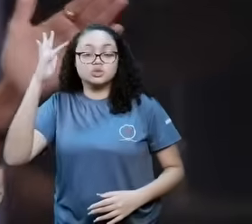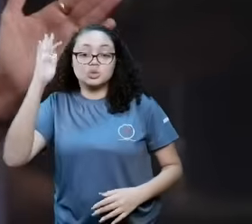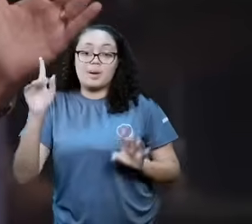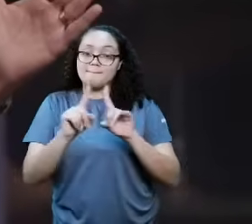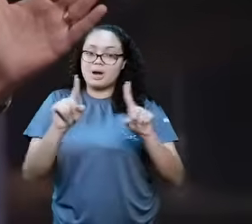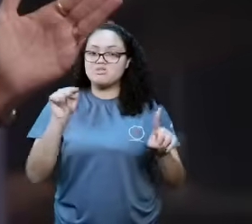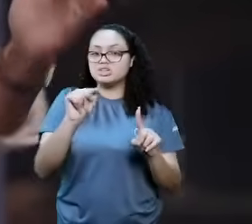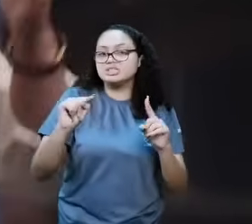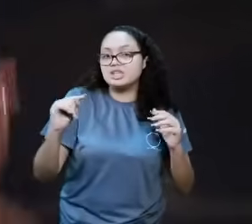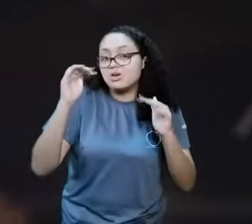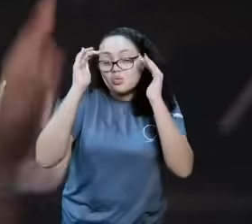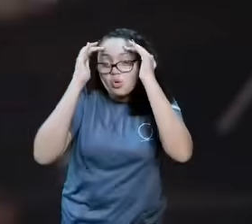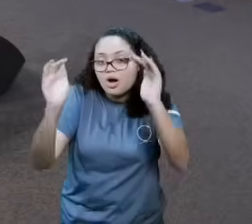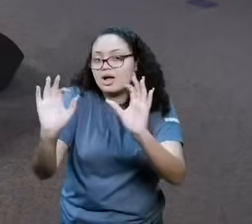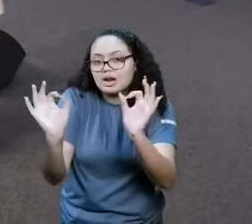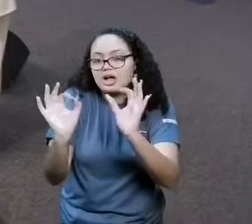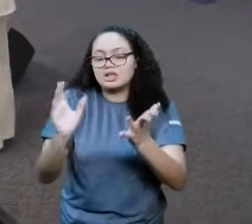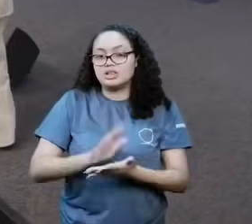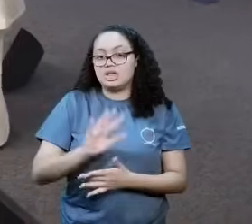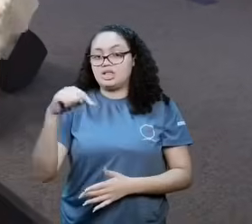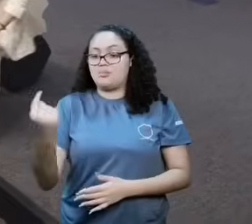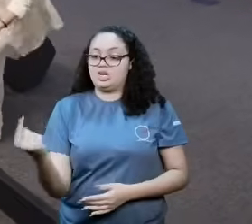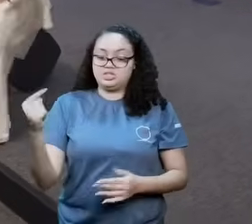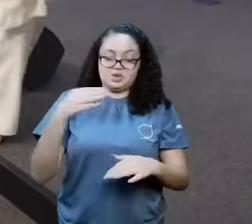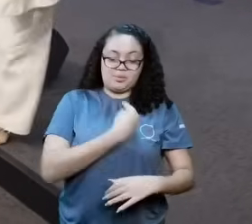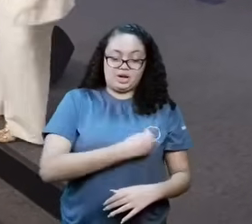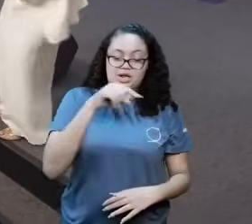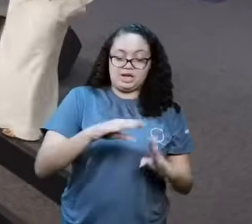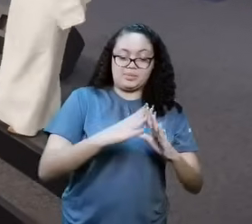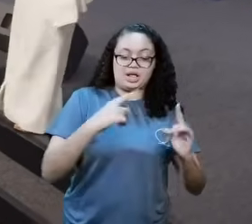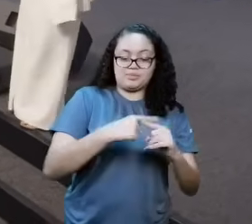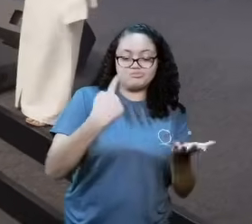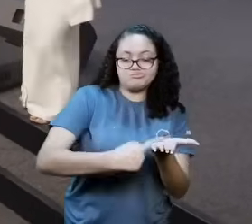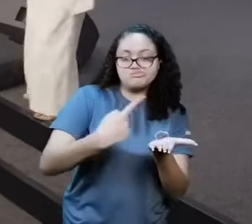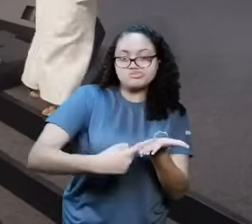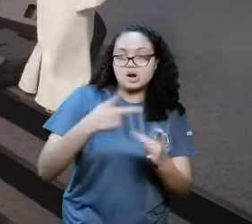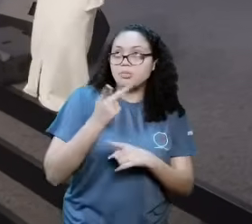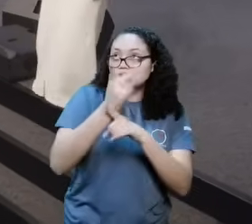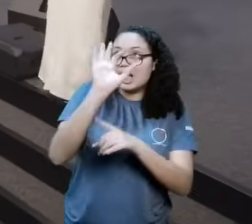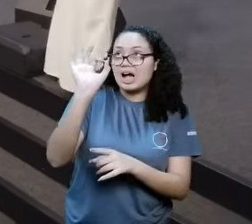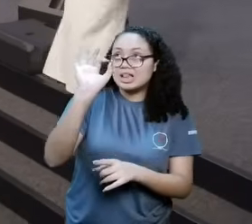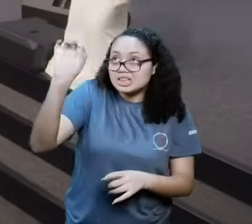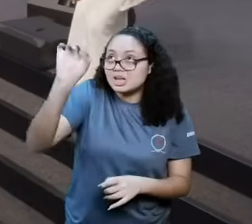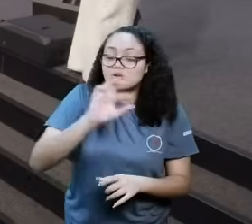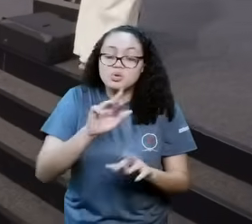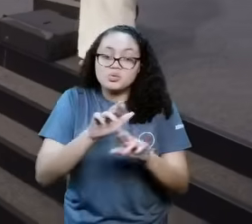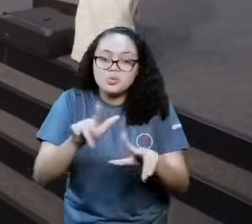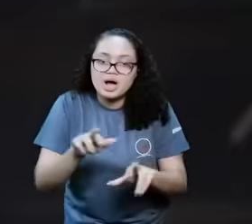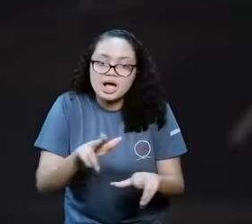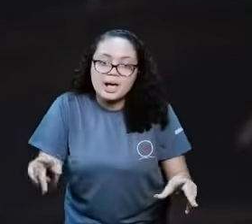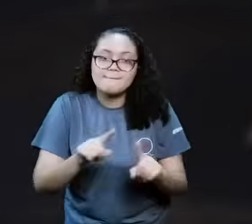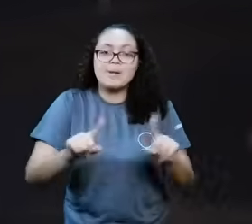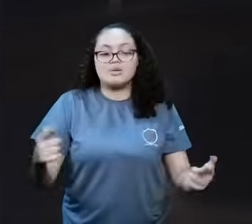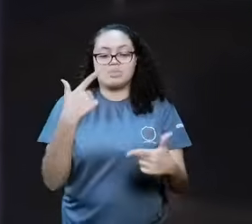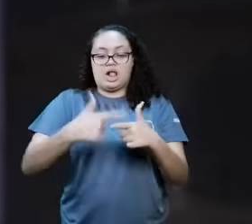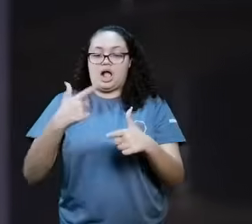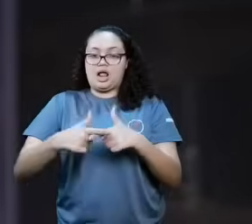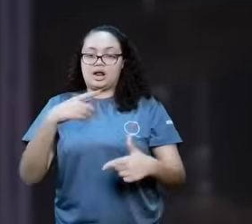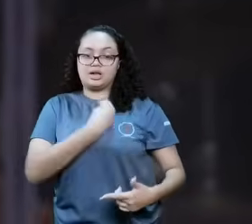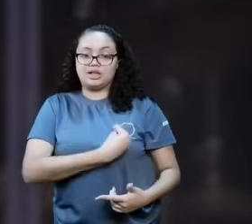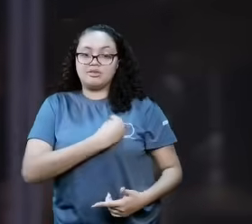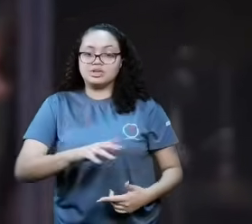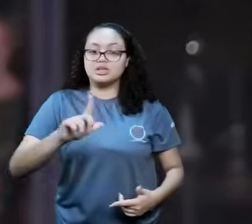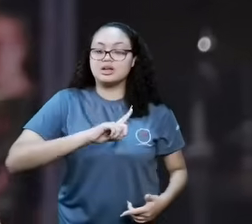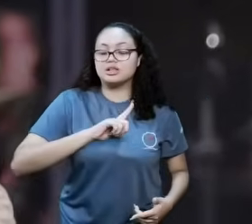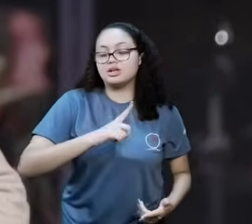Mas você não honra isso. E depois você vem para cá fazer campanha, não para buscar Deus, mas porque reclama da vida que